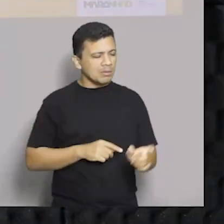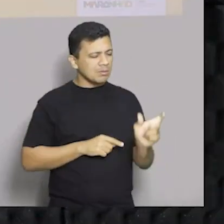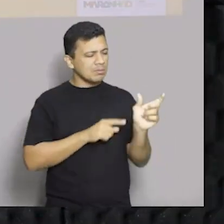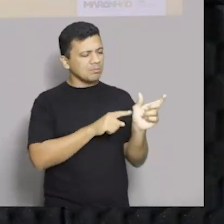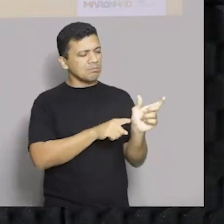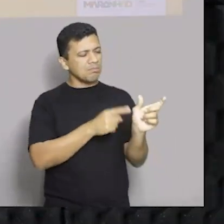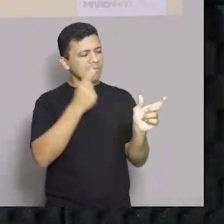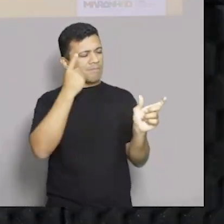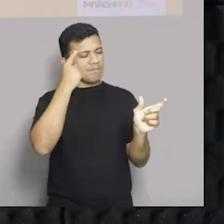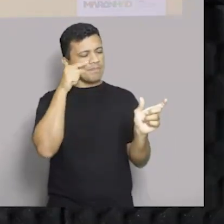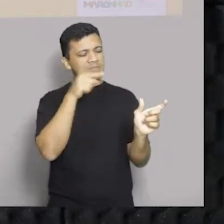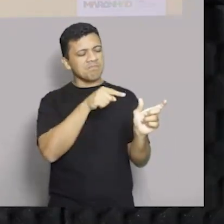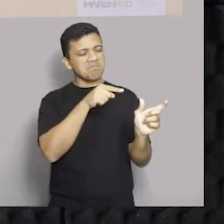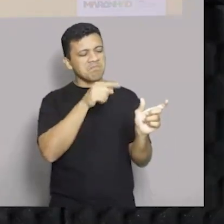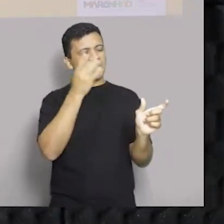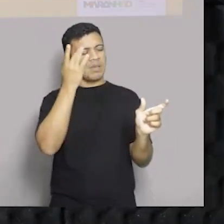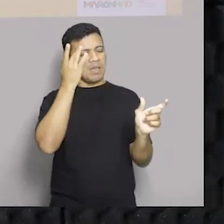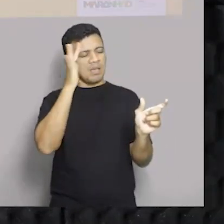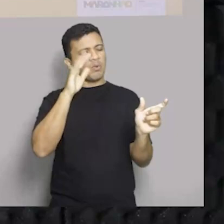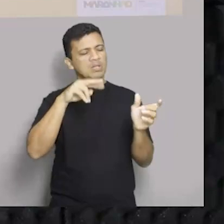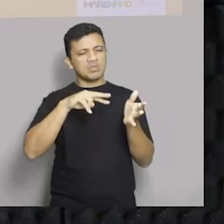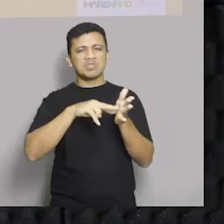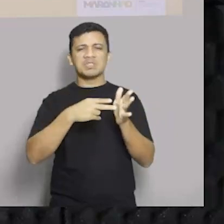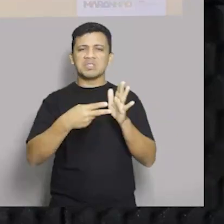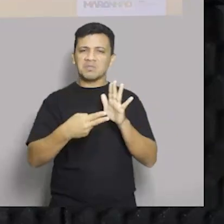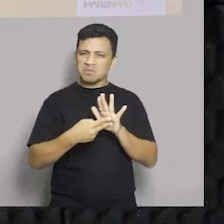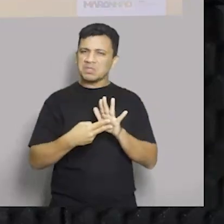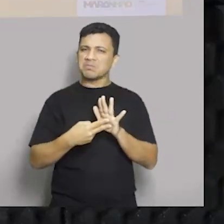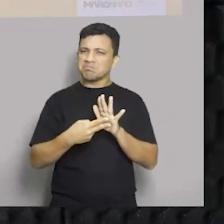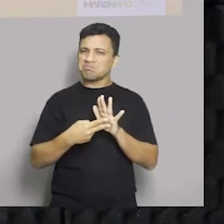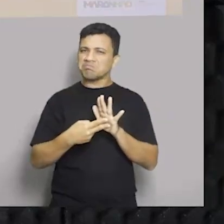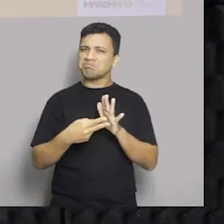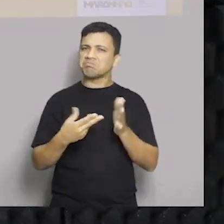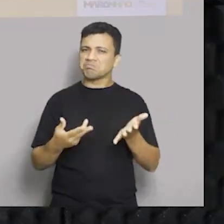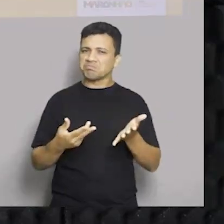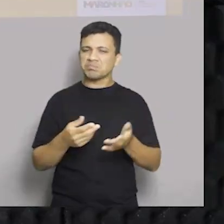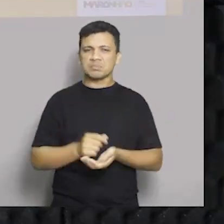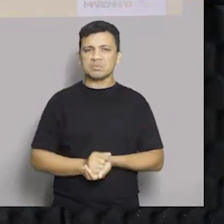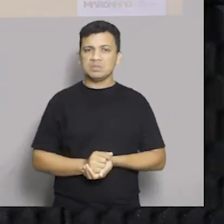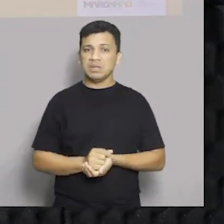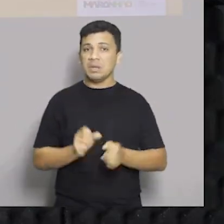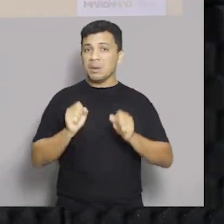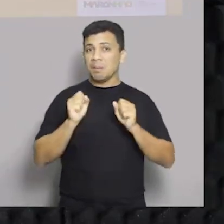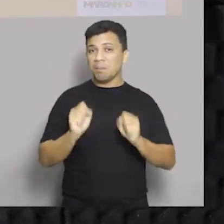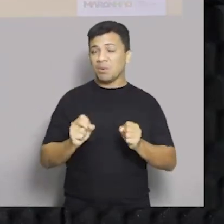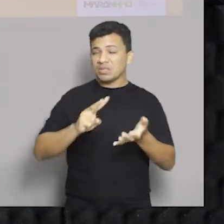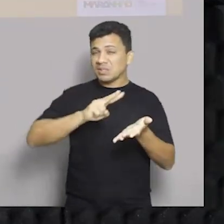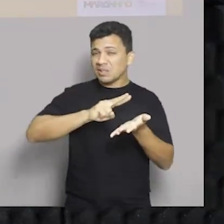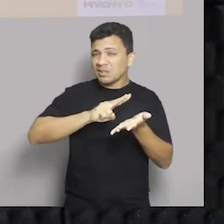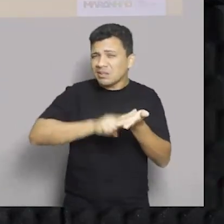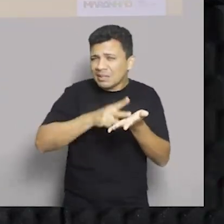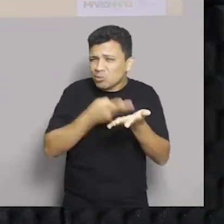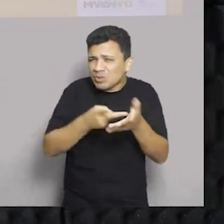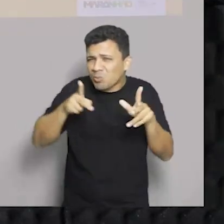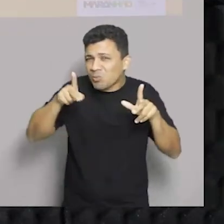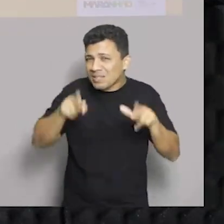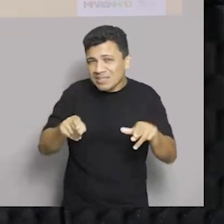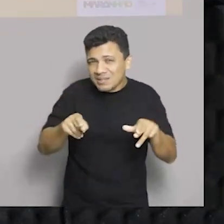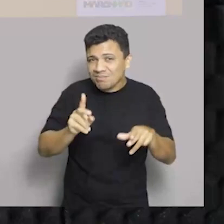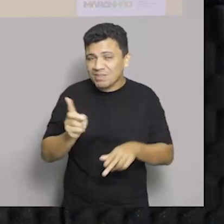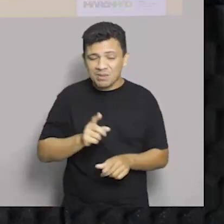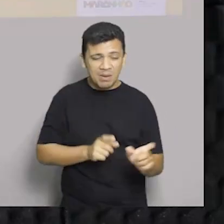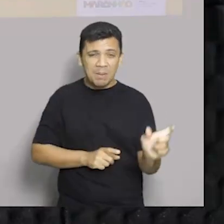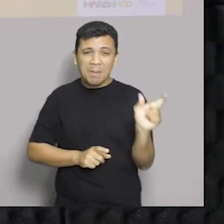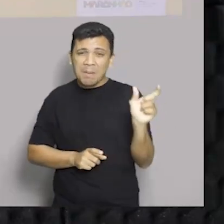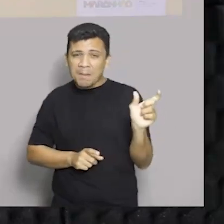pensa, eu acho que isso significa tal coisa. Pode não ser a tradução exata, mas pode ser uma